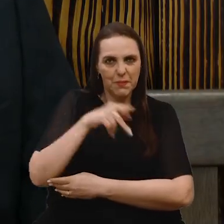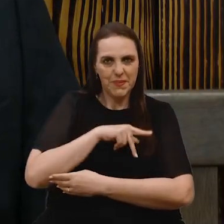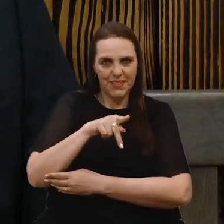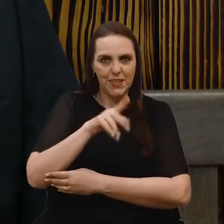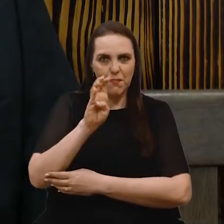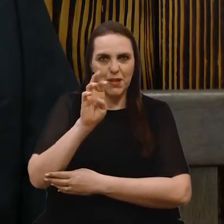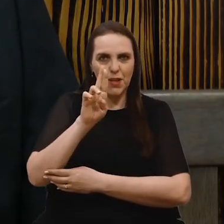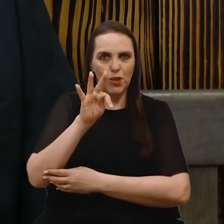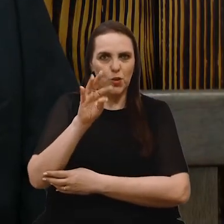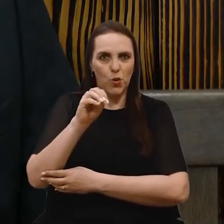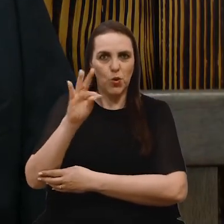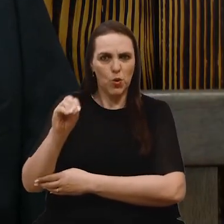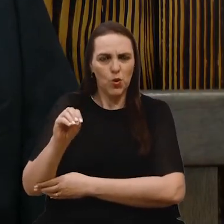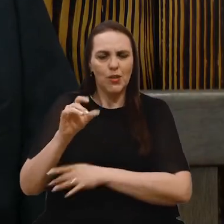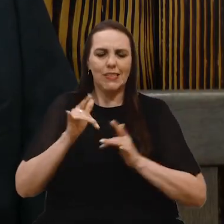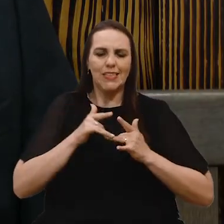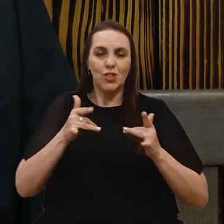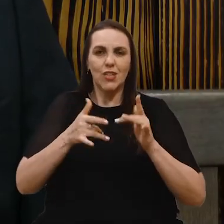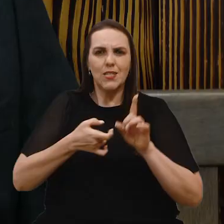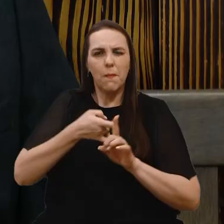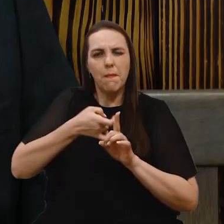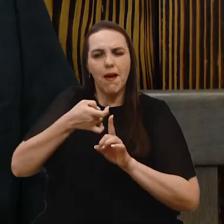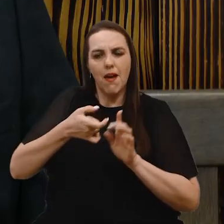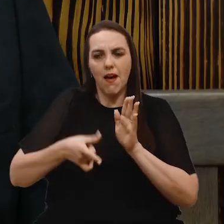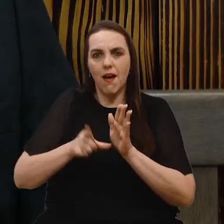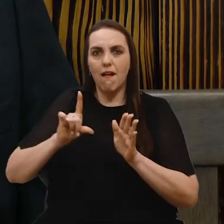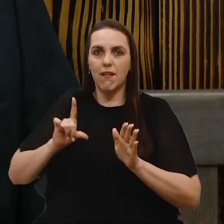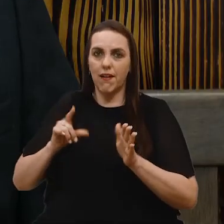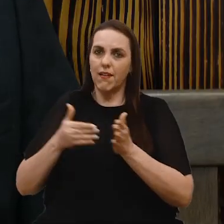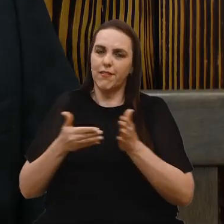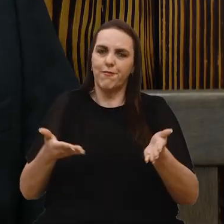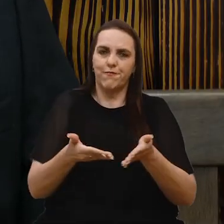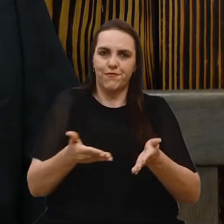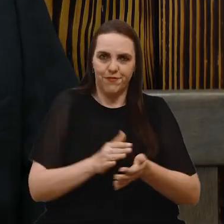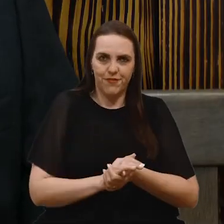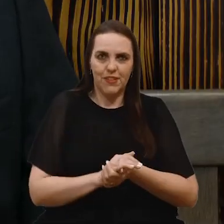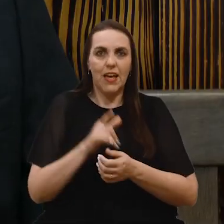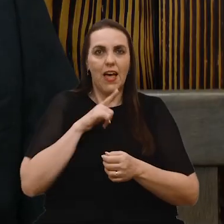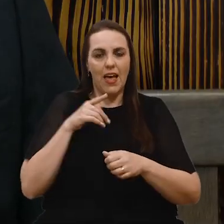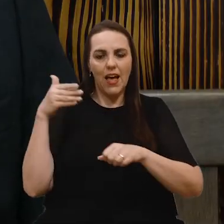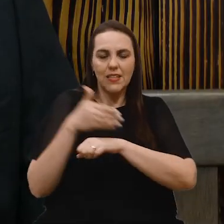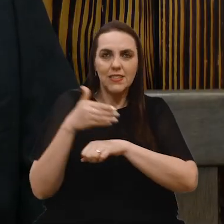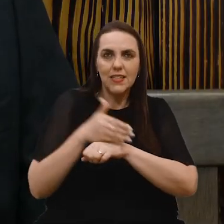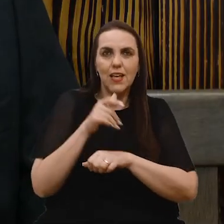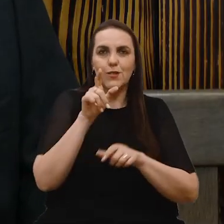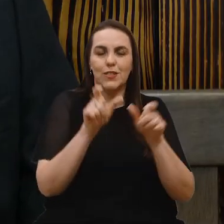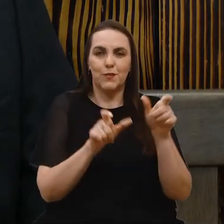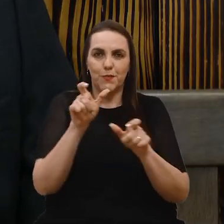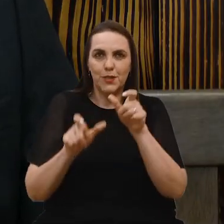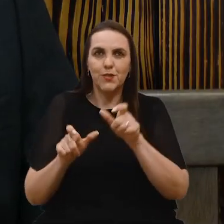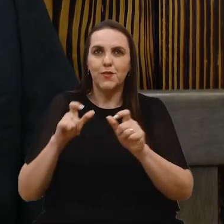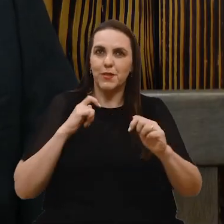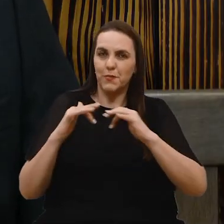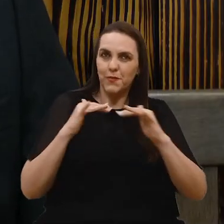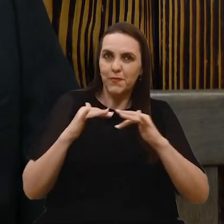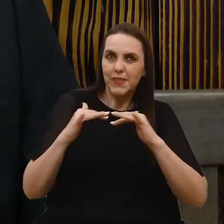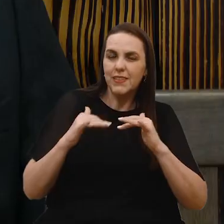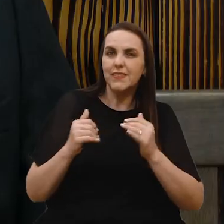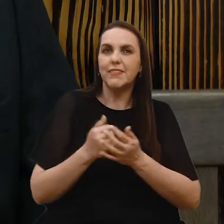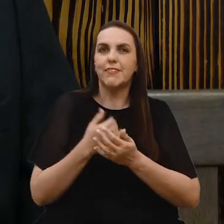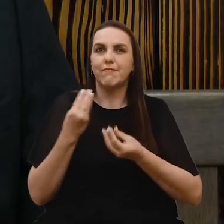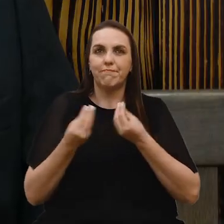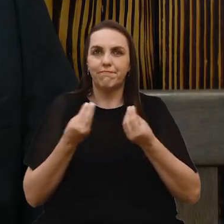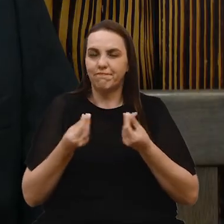uma dedicação que vem de meses antes, até chegar ao ponto que chega hoje, que é o acesso das pessoas, que é a movimentação,